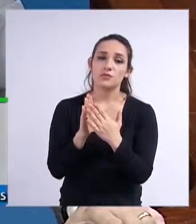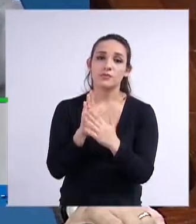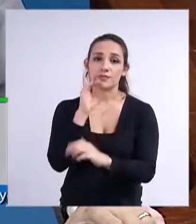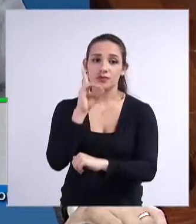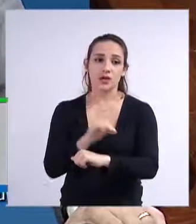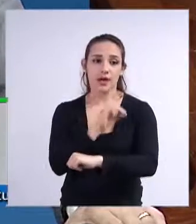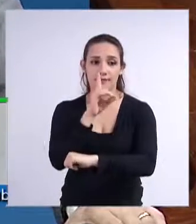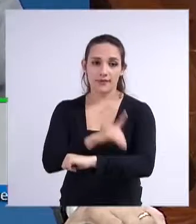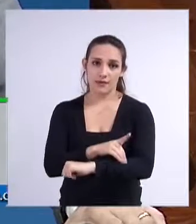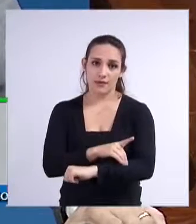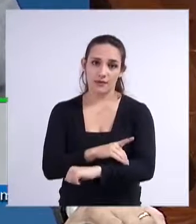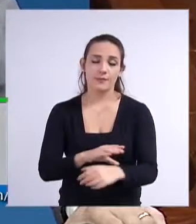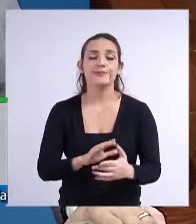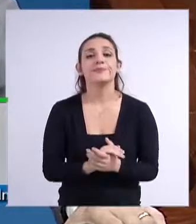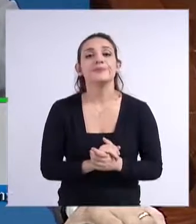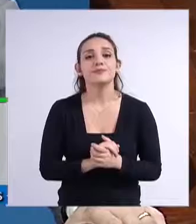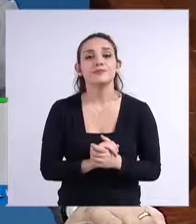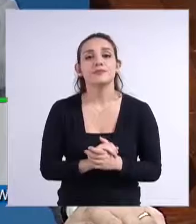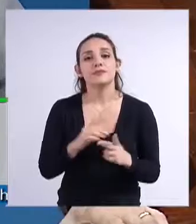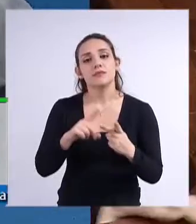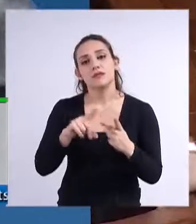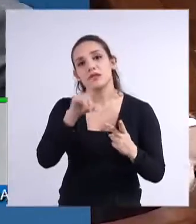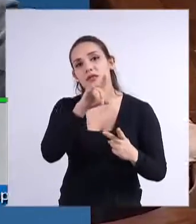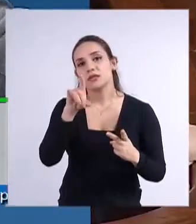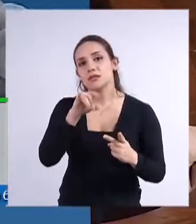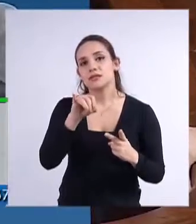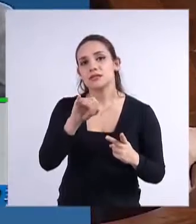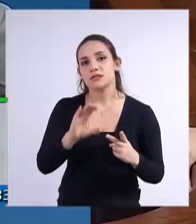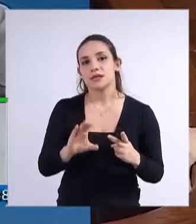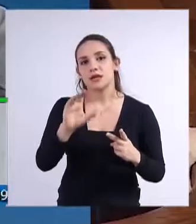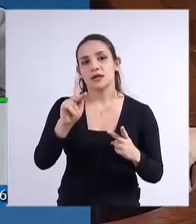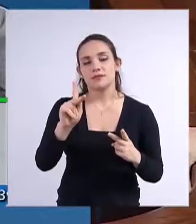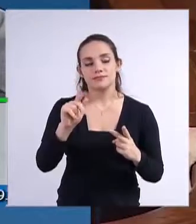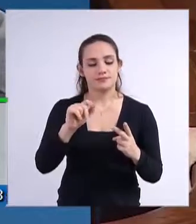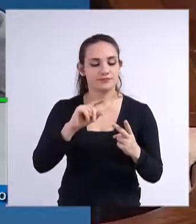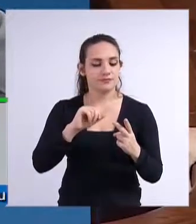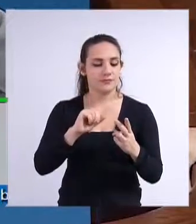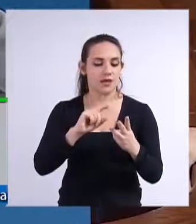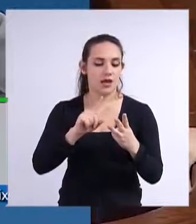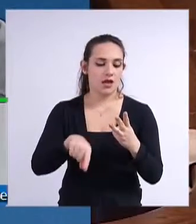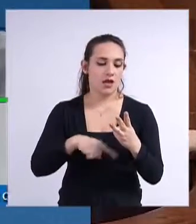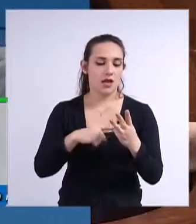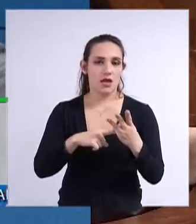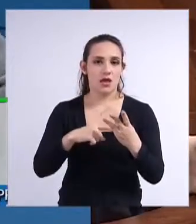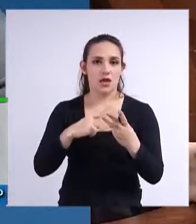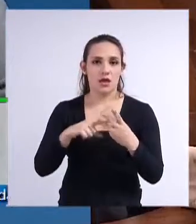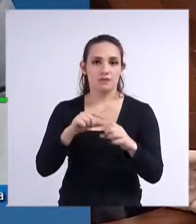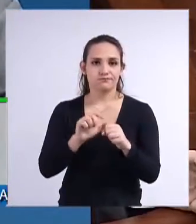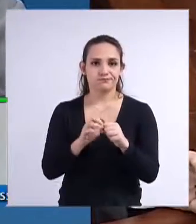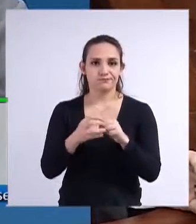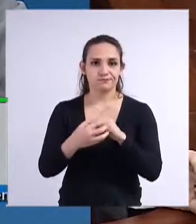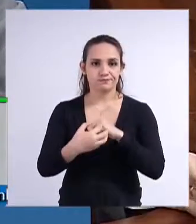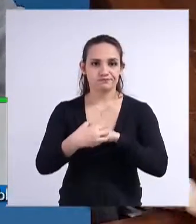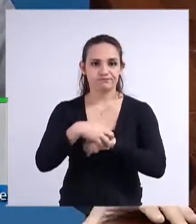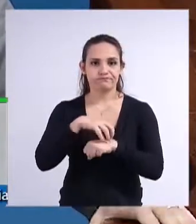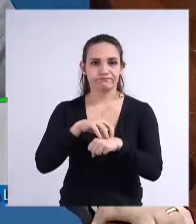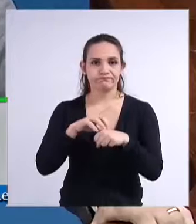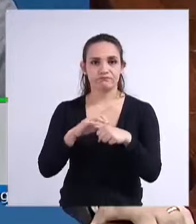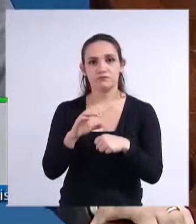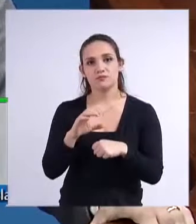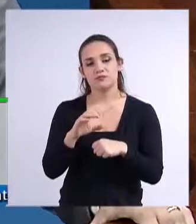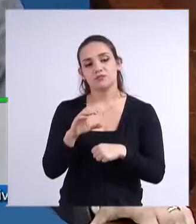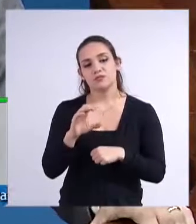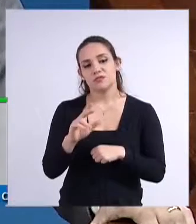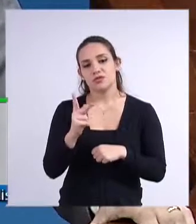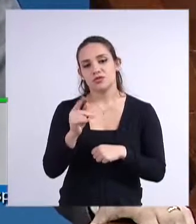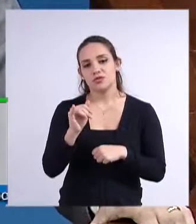à dengue, a zika e a chikungunya, para que nós possamos trazer